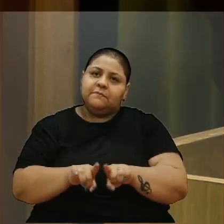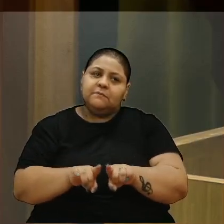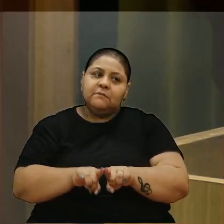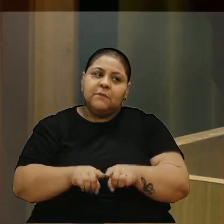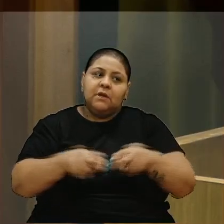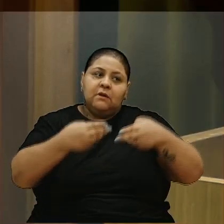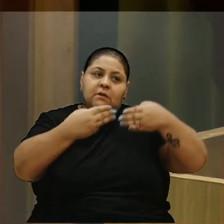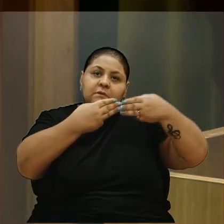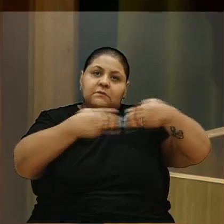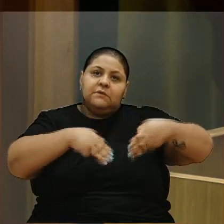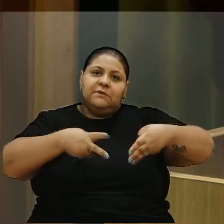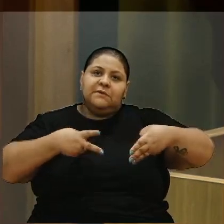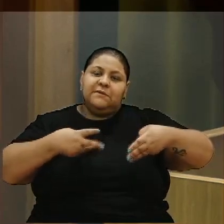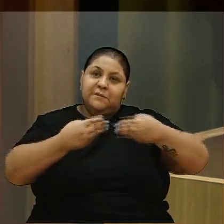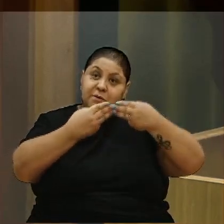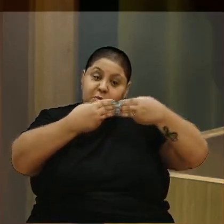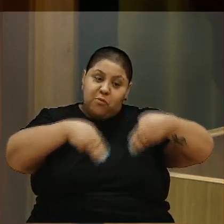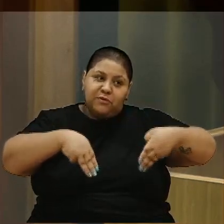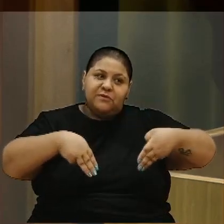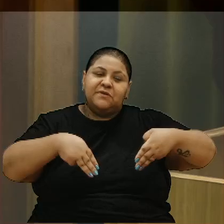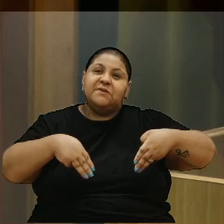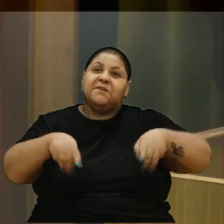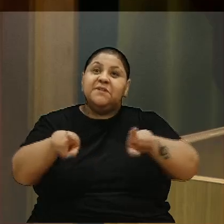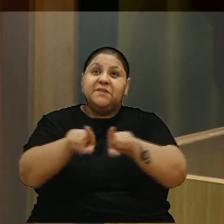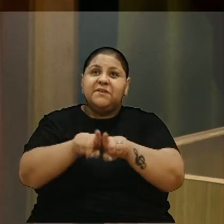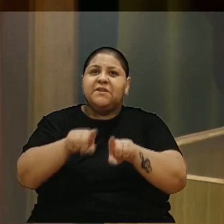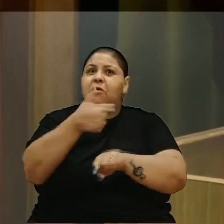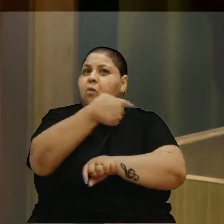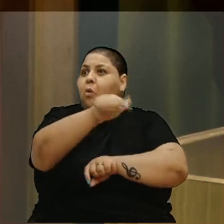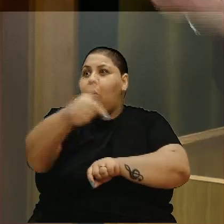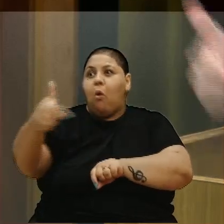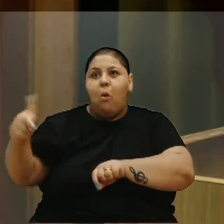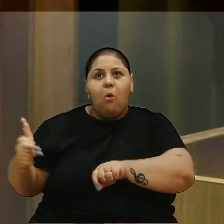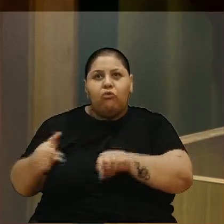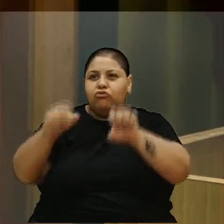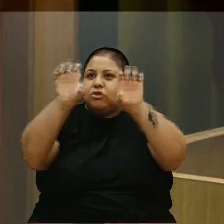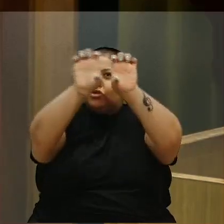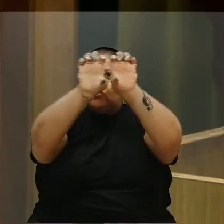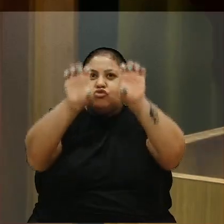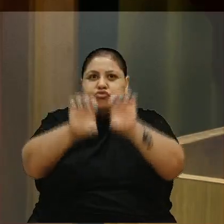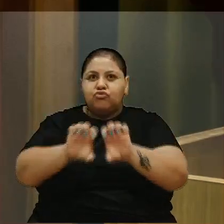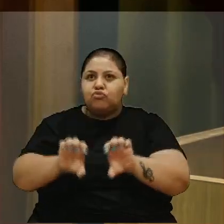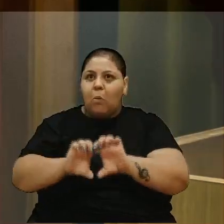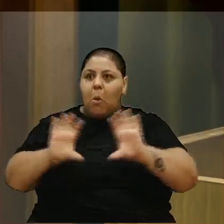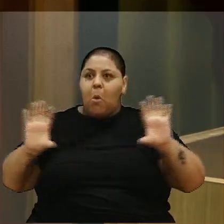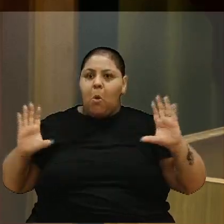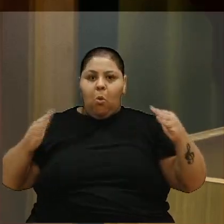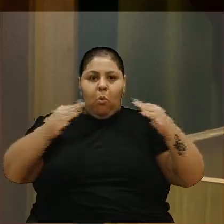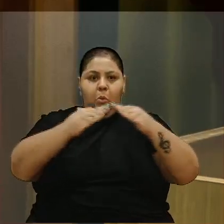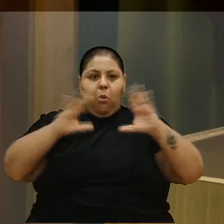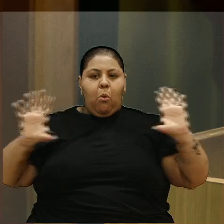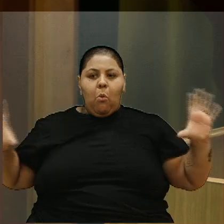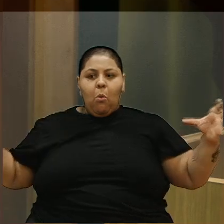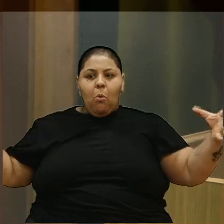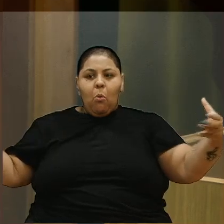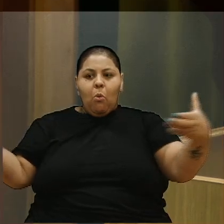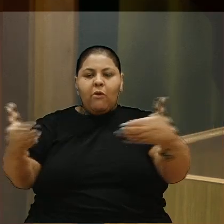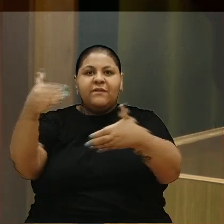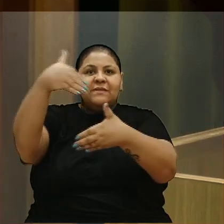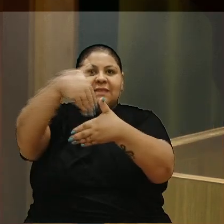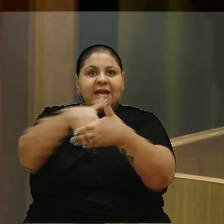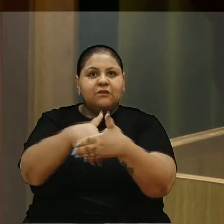museu. E muito mais outras estruturas municipais, não tão somente